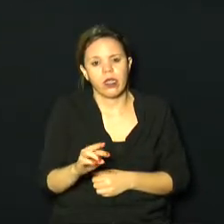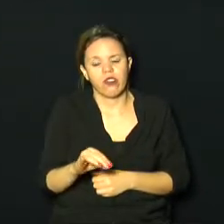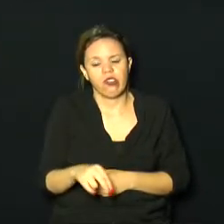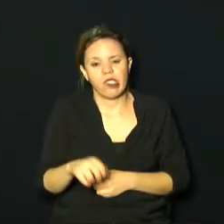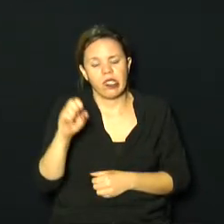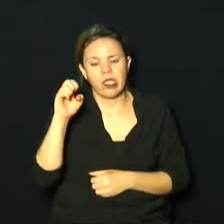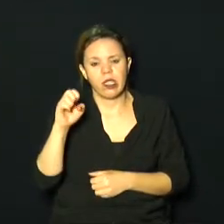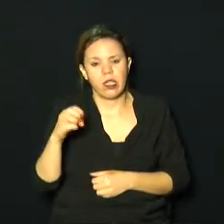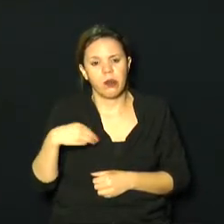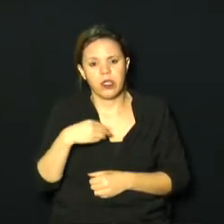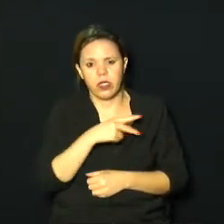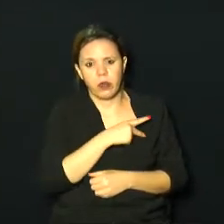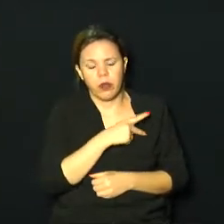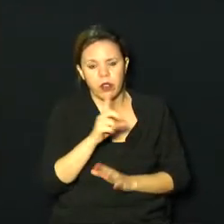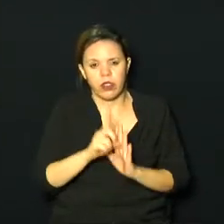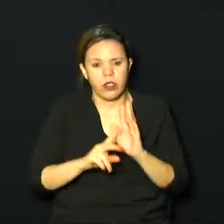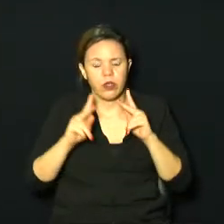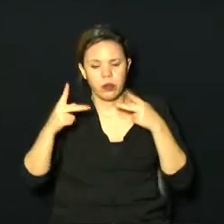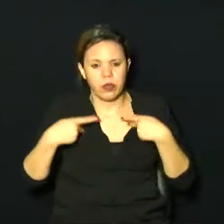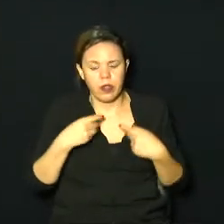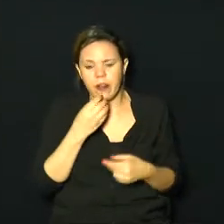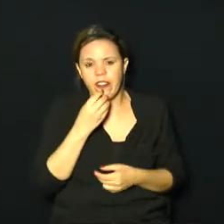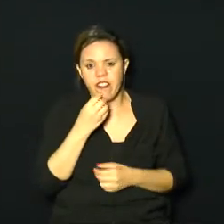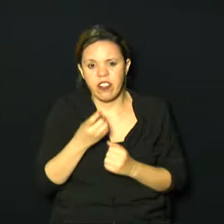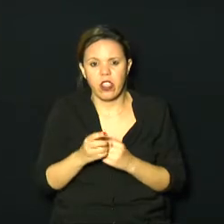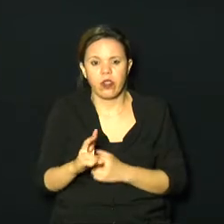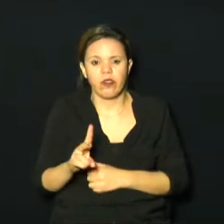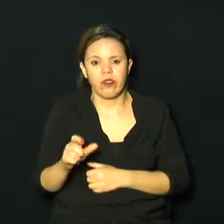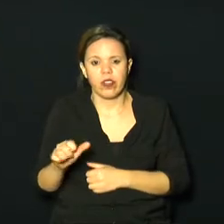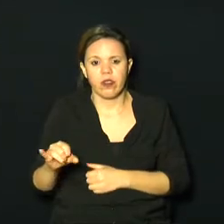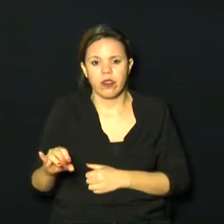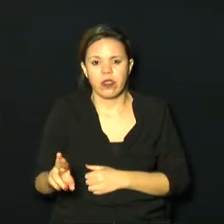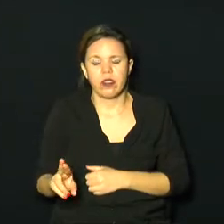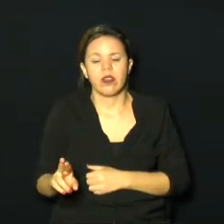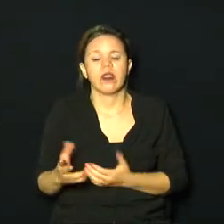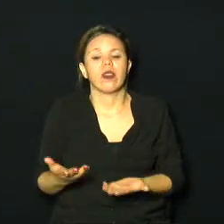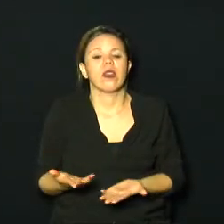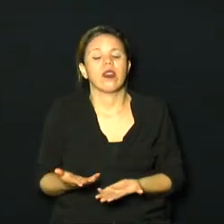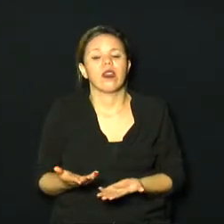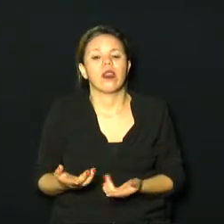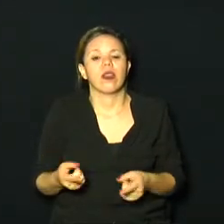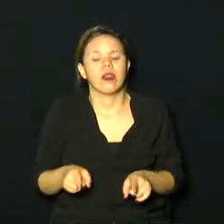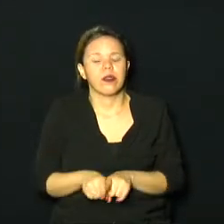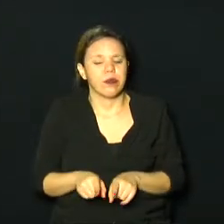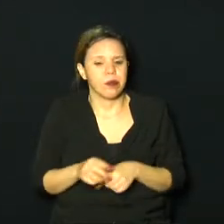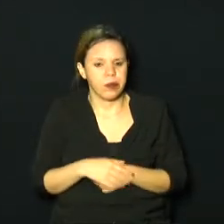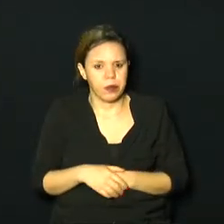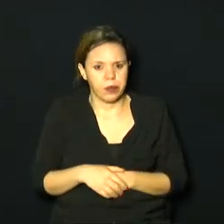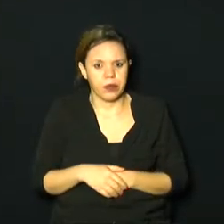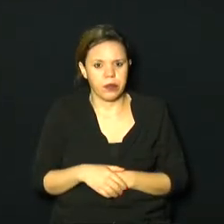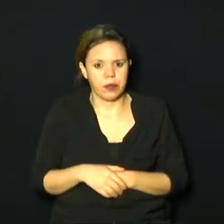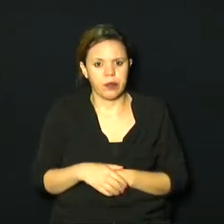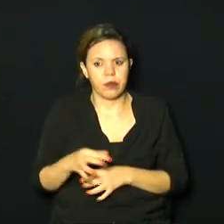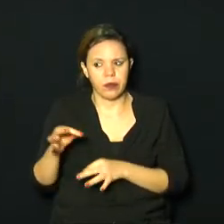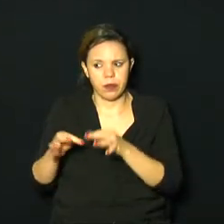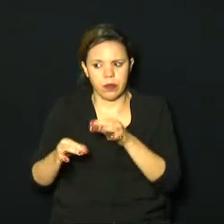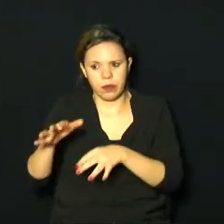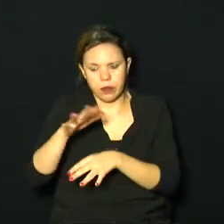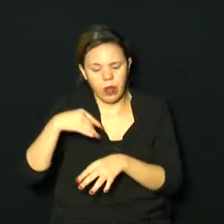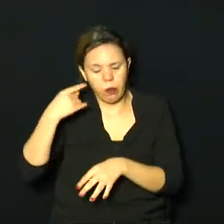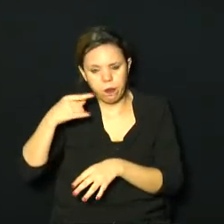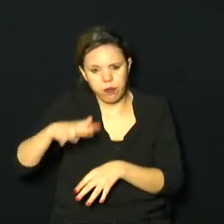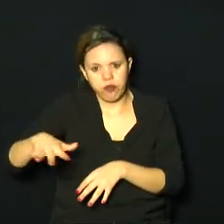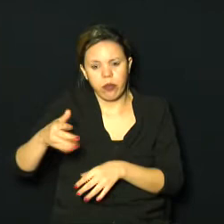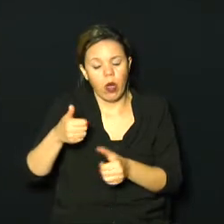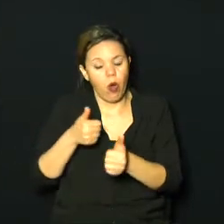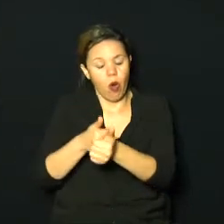Público de Direitos Humanos, o doutor Valcir Cobori, que é da promotoria que acompanha planejamento